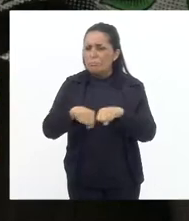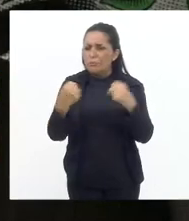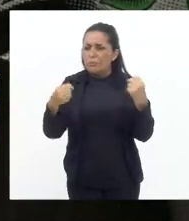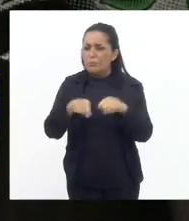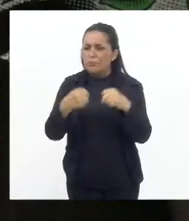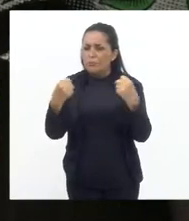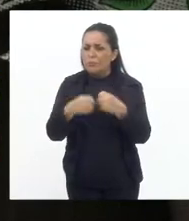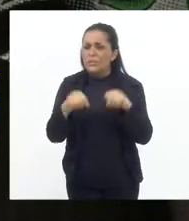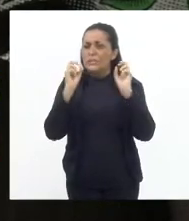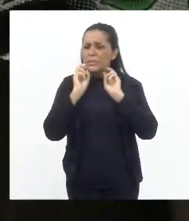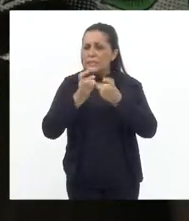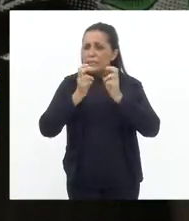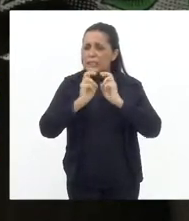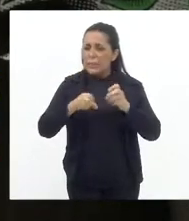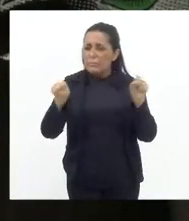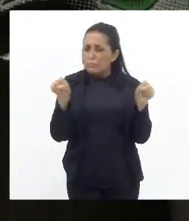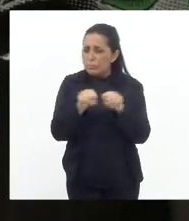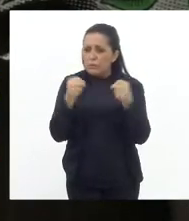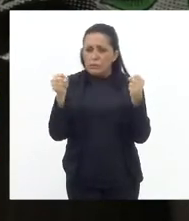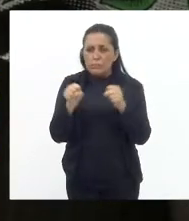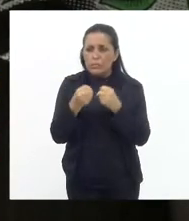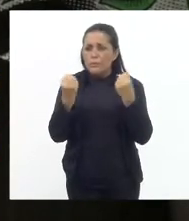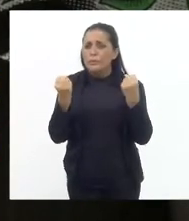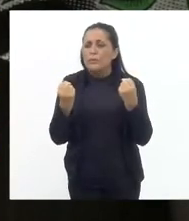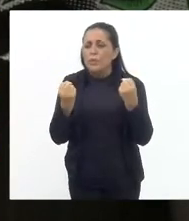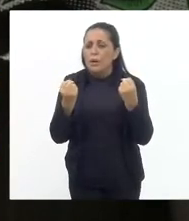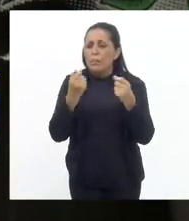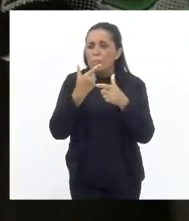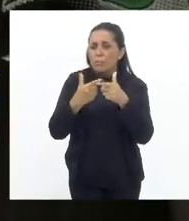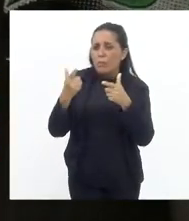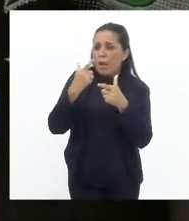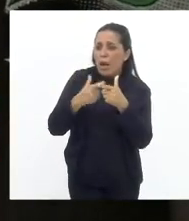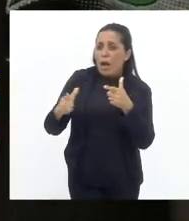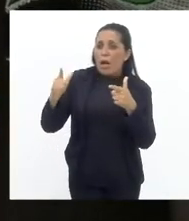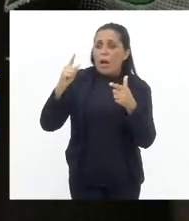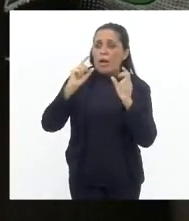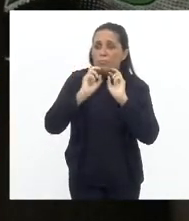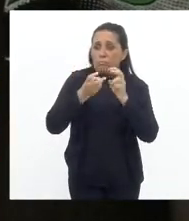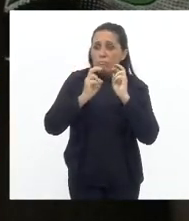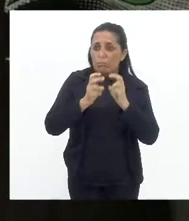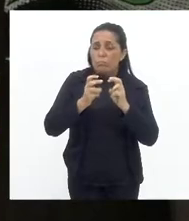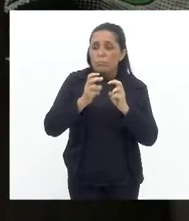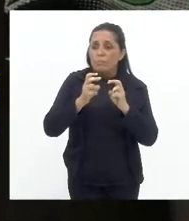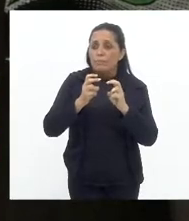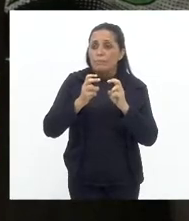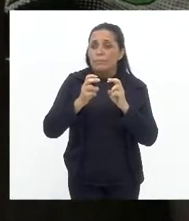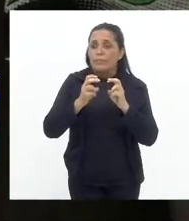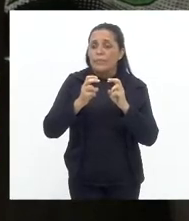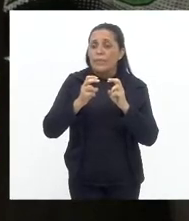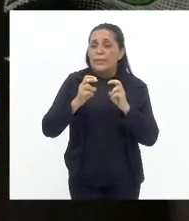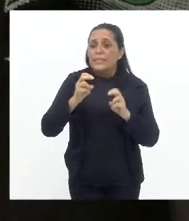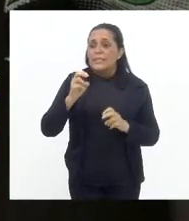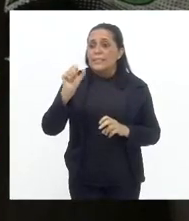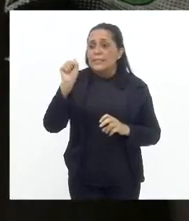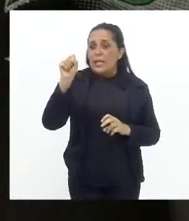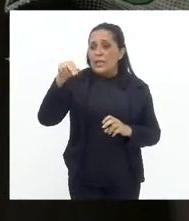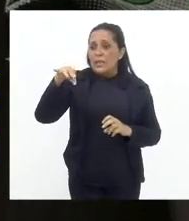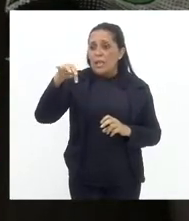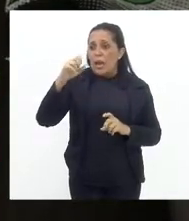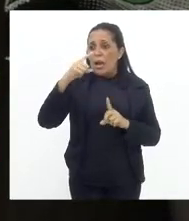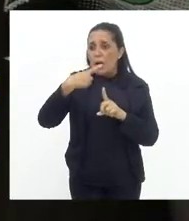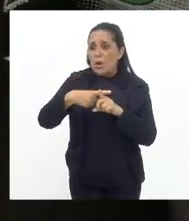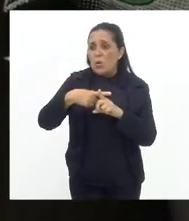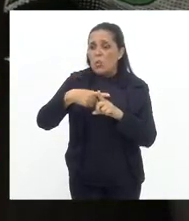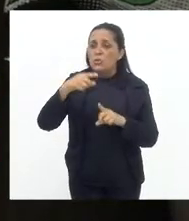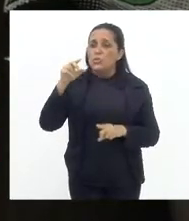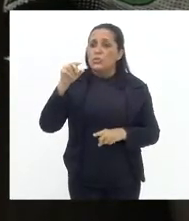trens da licitação retorno ramal Expresso Santa Cruz e Central do Brasil bem como os danos sofridos